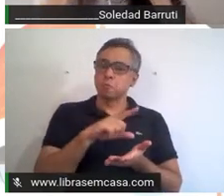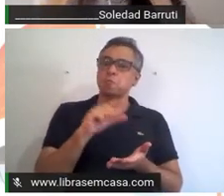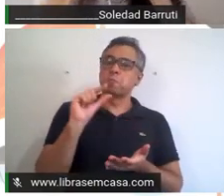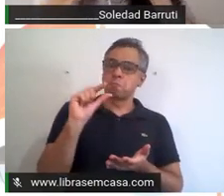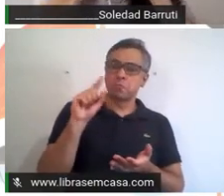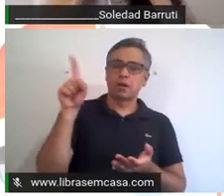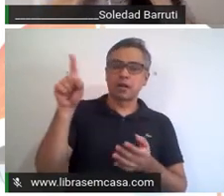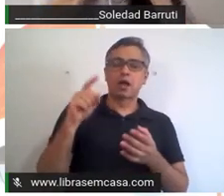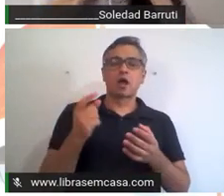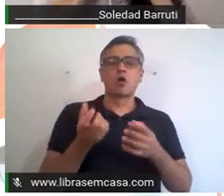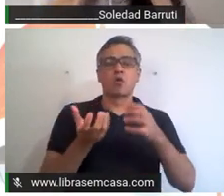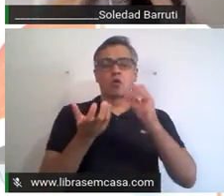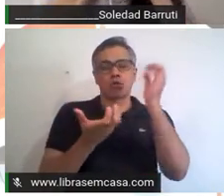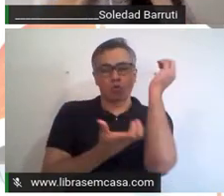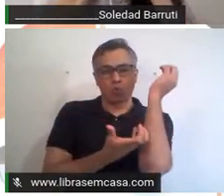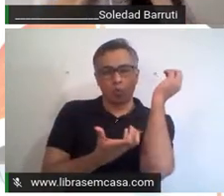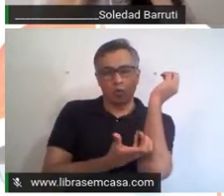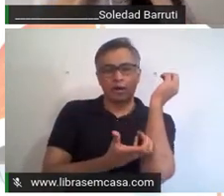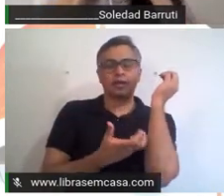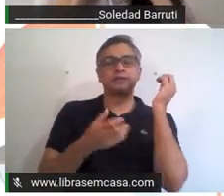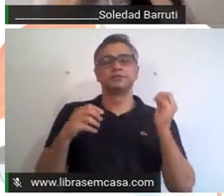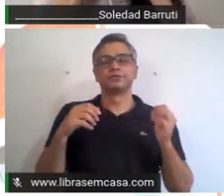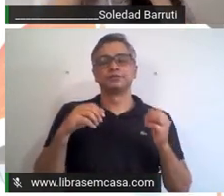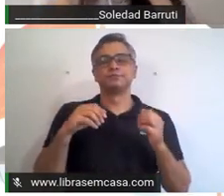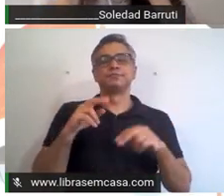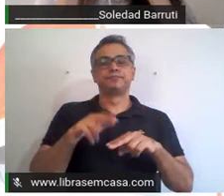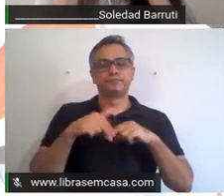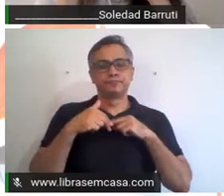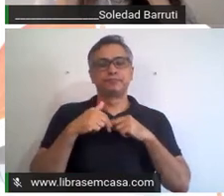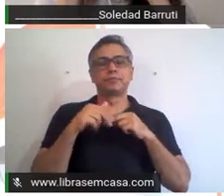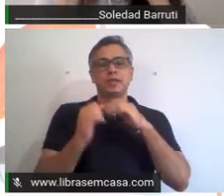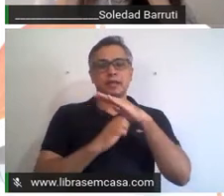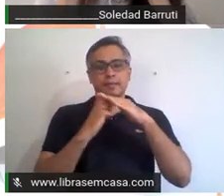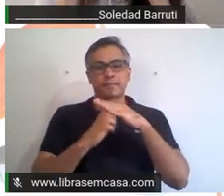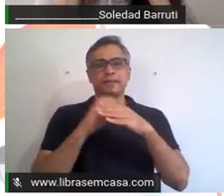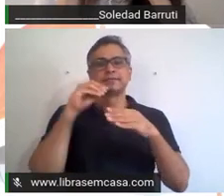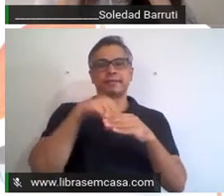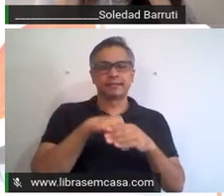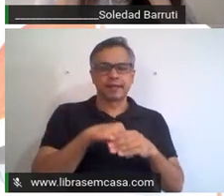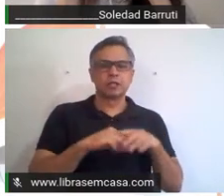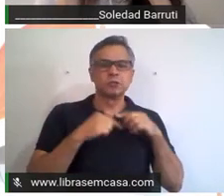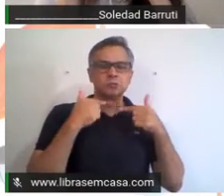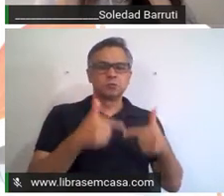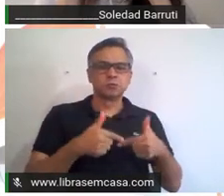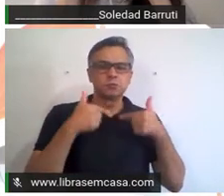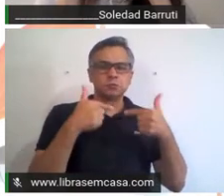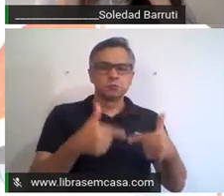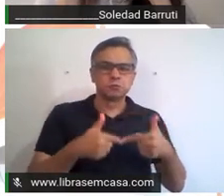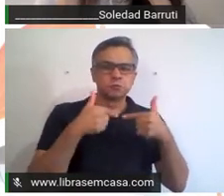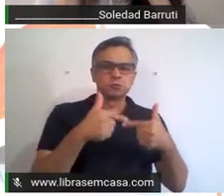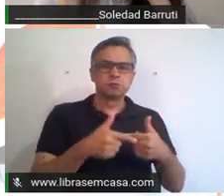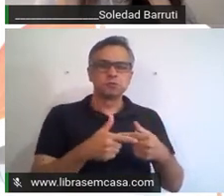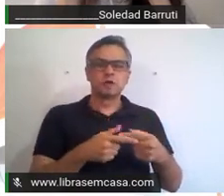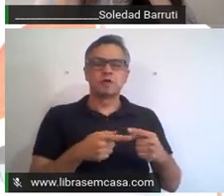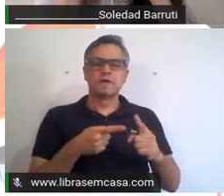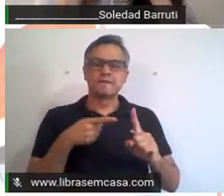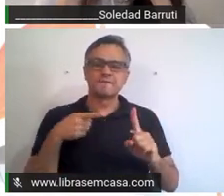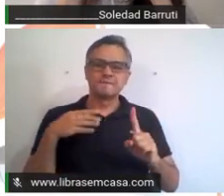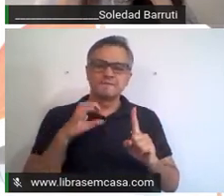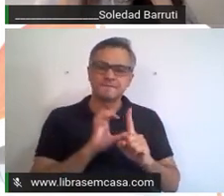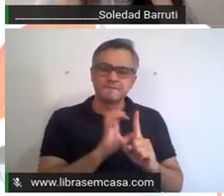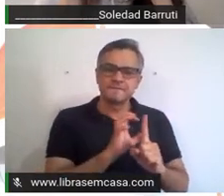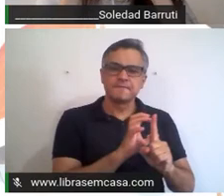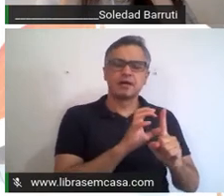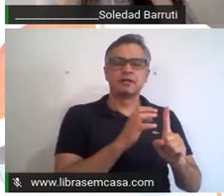Nacional, por força das organizações dentro do Congresso, atuando nos deputados federais e nos